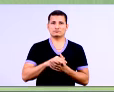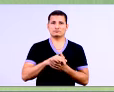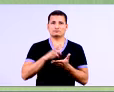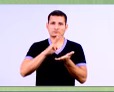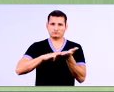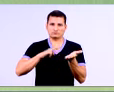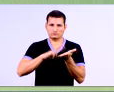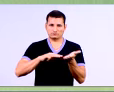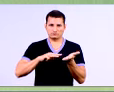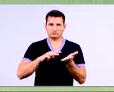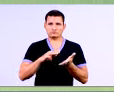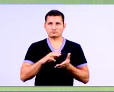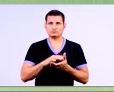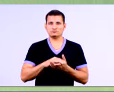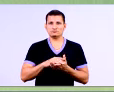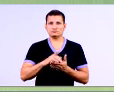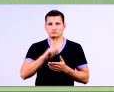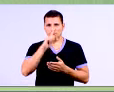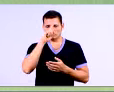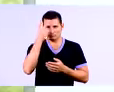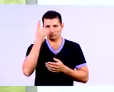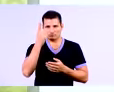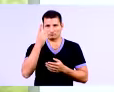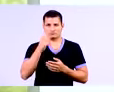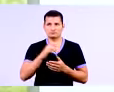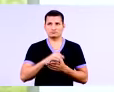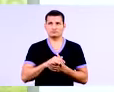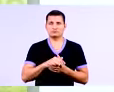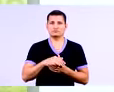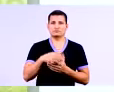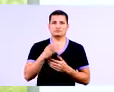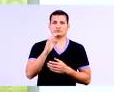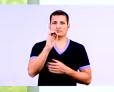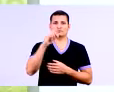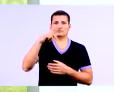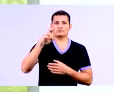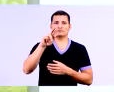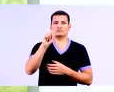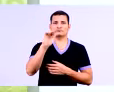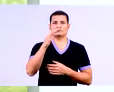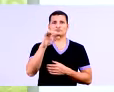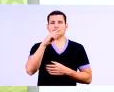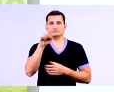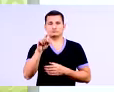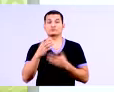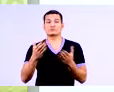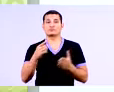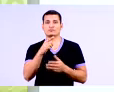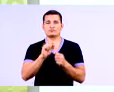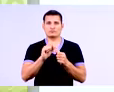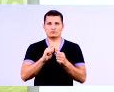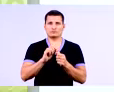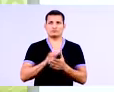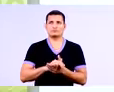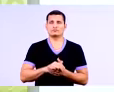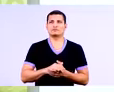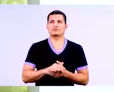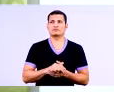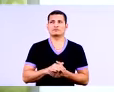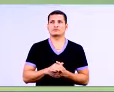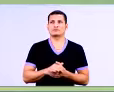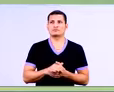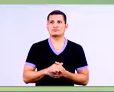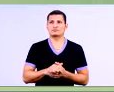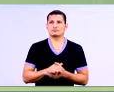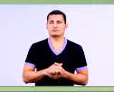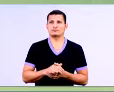um método, criem considerando a operação que ele vai fazer. Um outro tópico, vamos